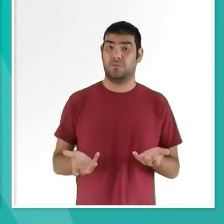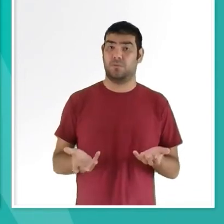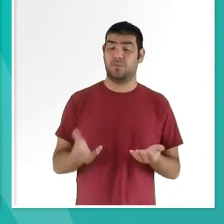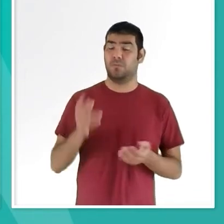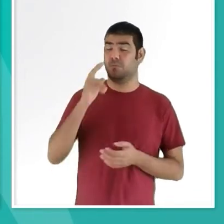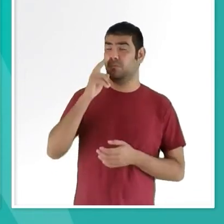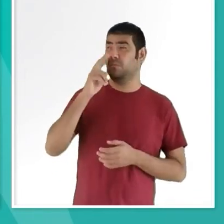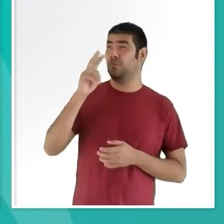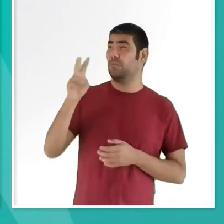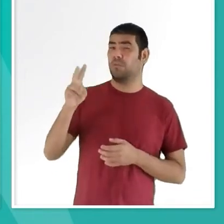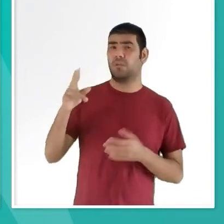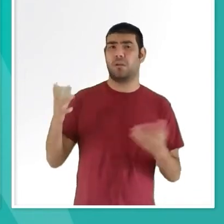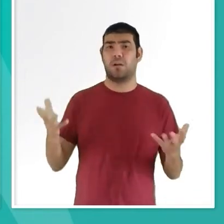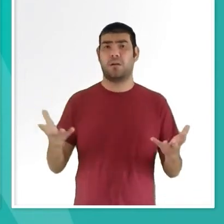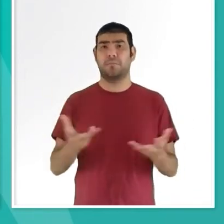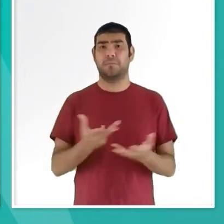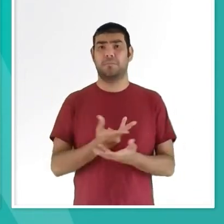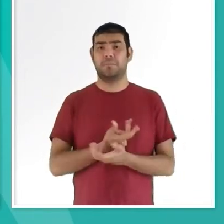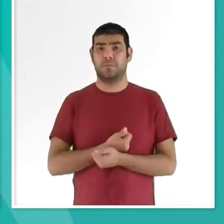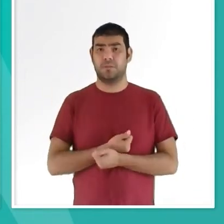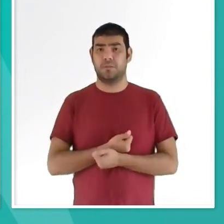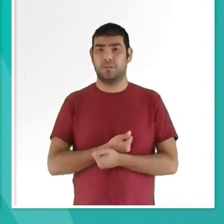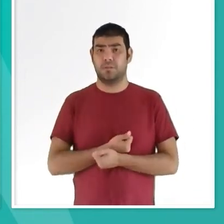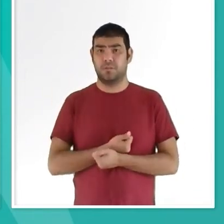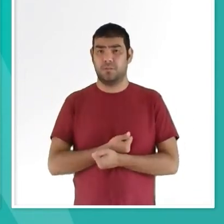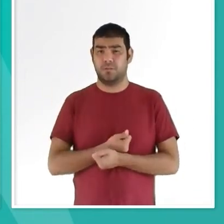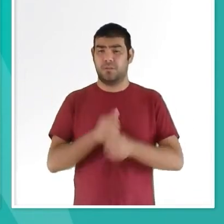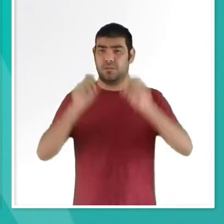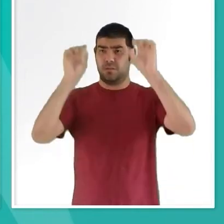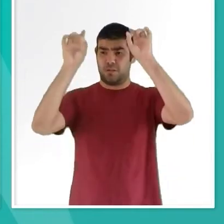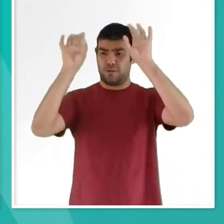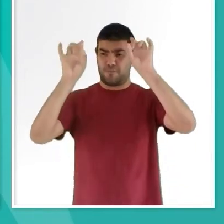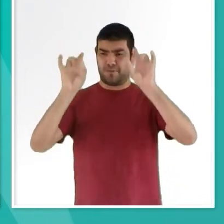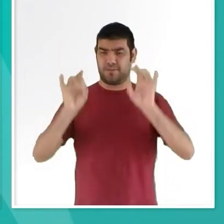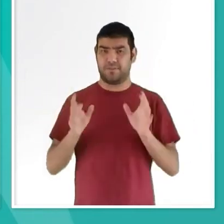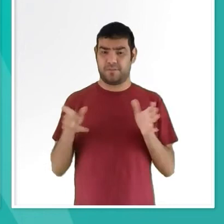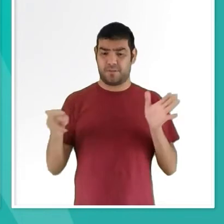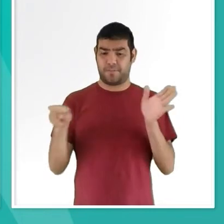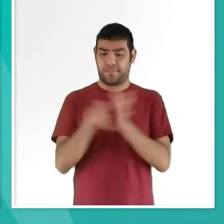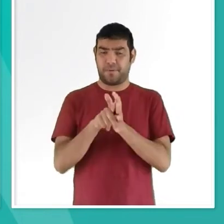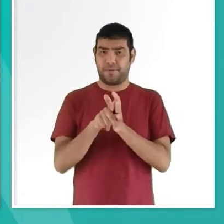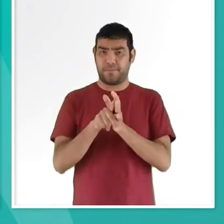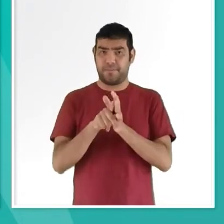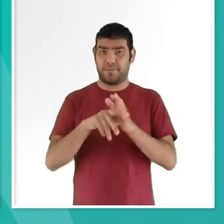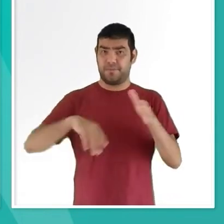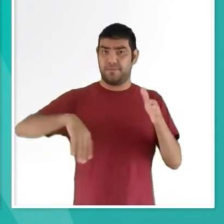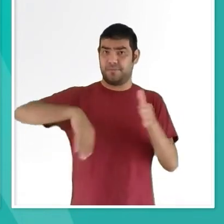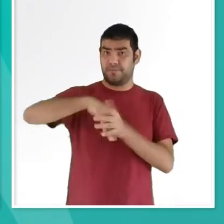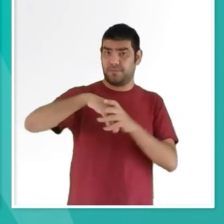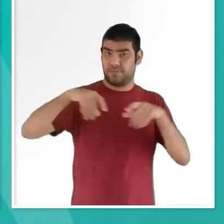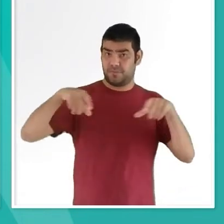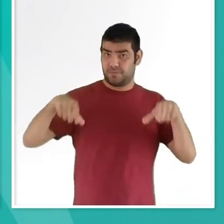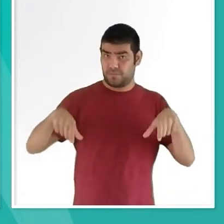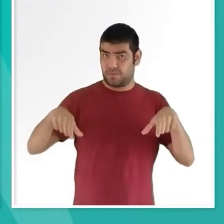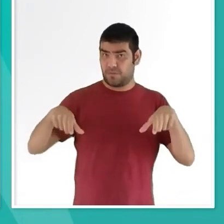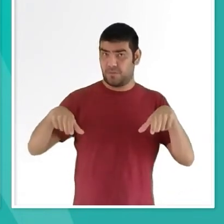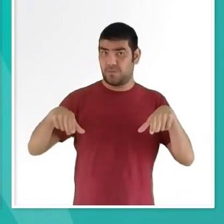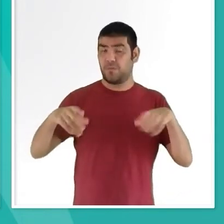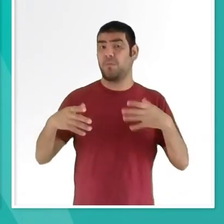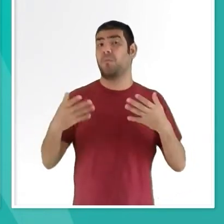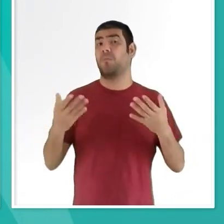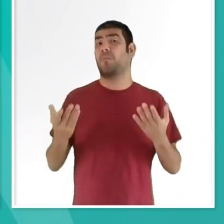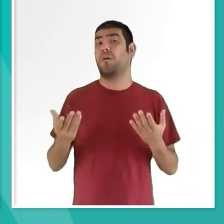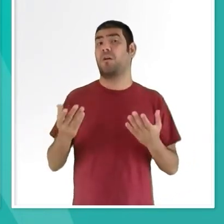futebol. Nós temos a finalização. Finalização é talvez a habilidade